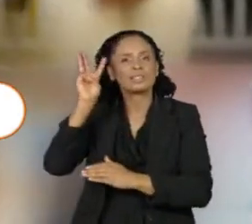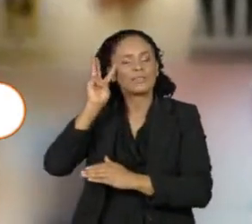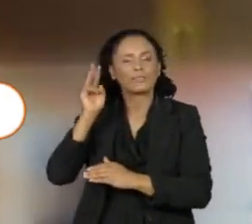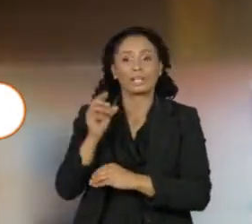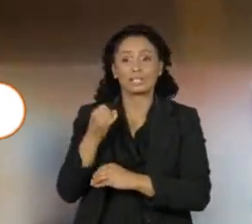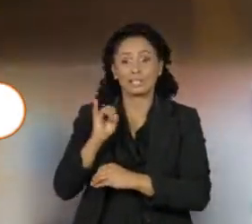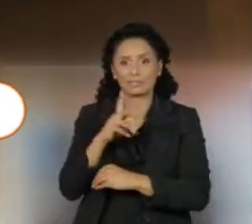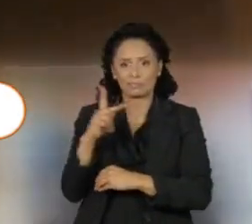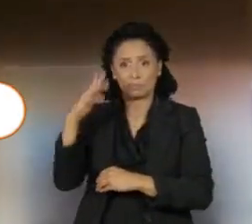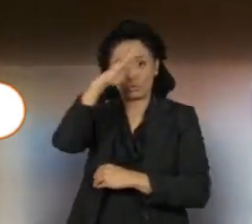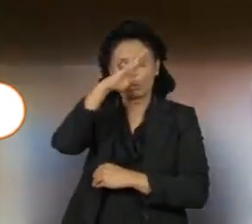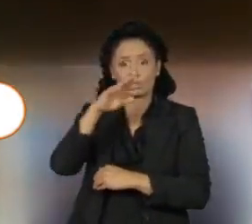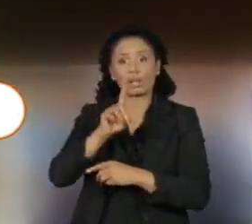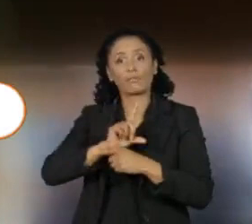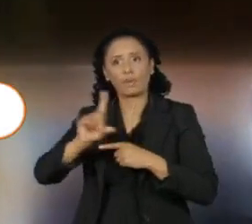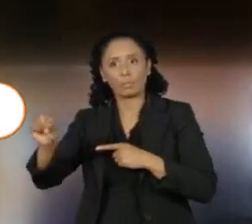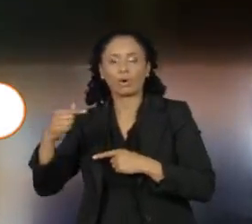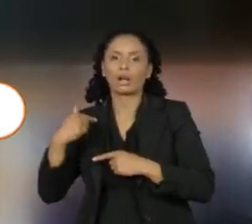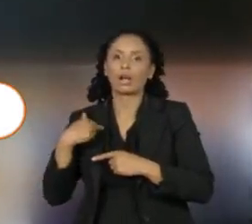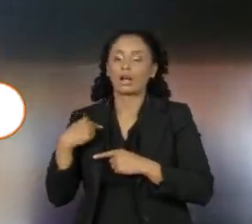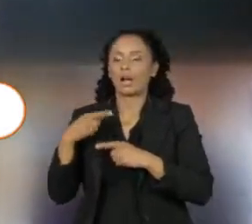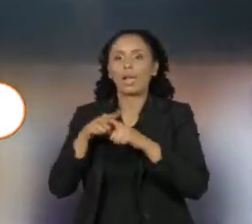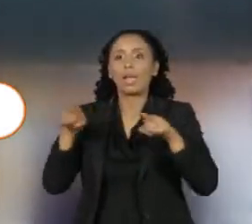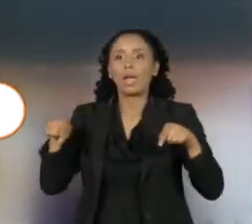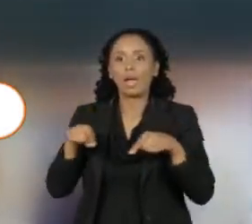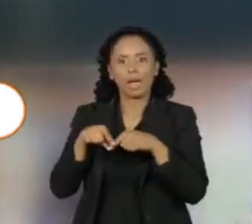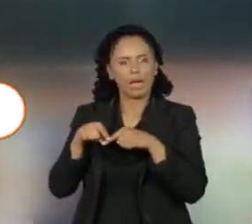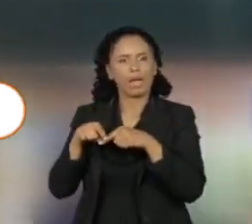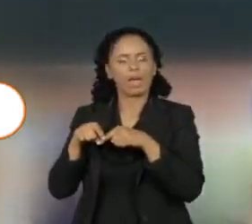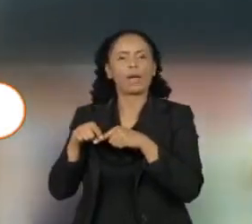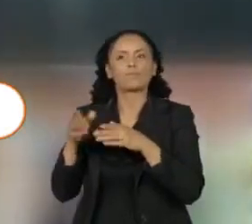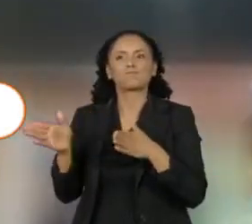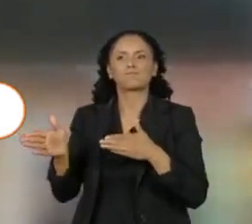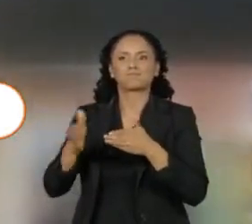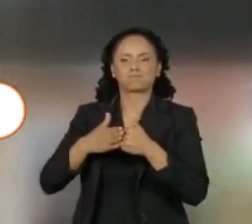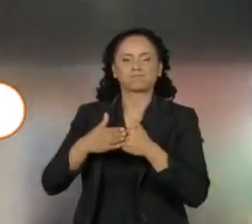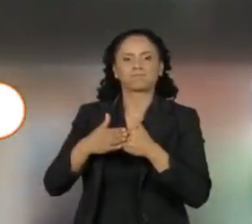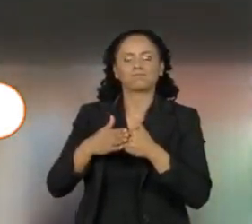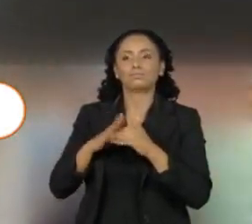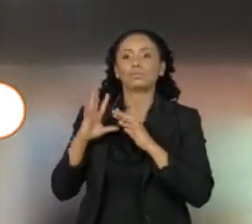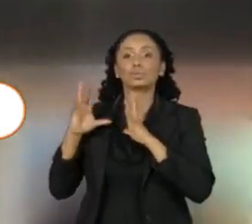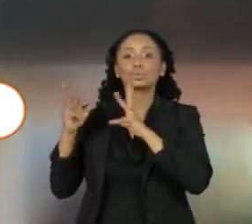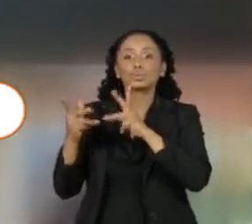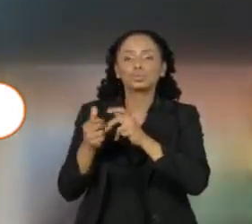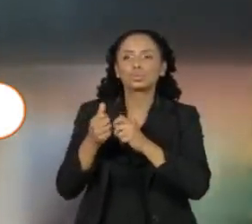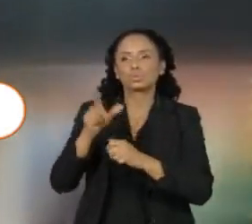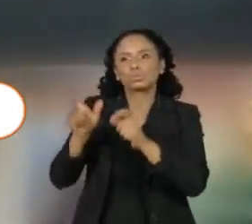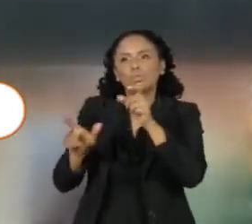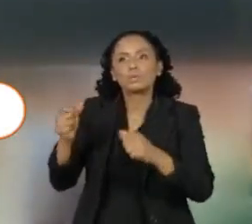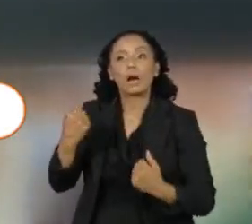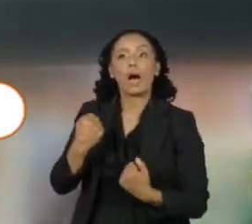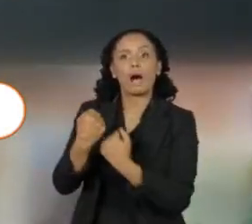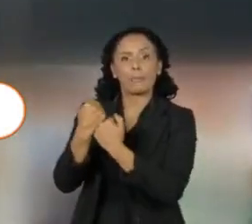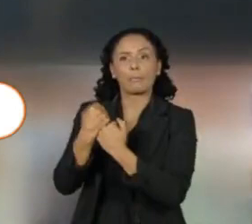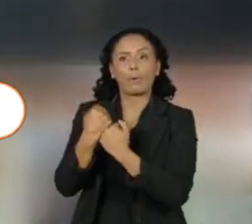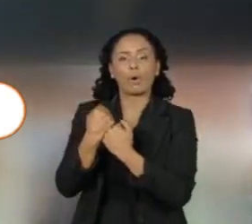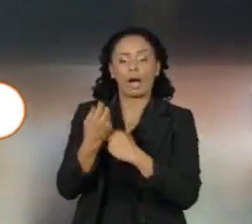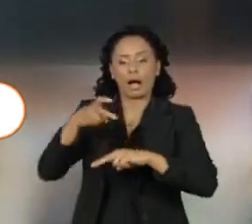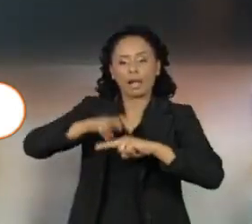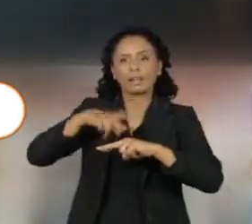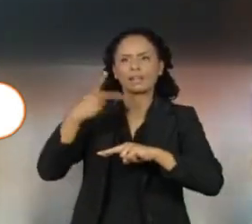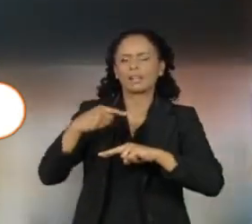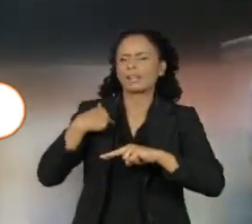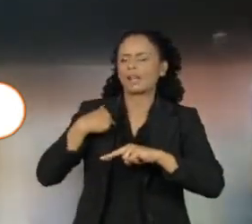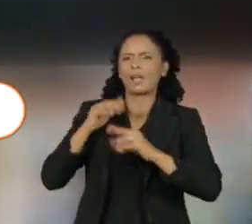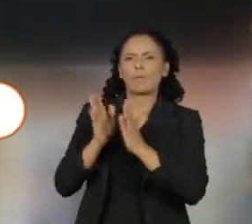embora. Quando o Planalto se fecha, eu entro com os meus intercessores e eu oro na cadeira dEle e eu declaro todos